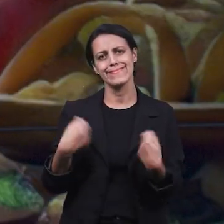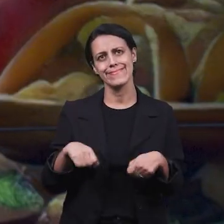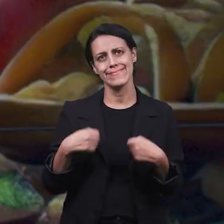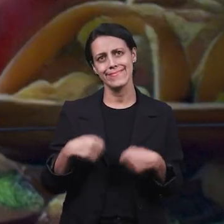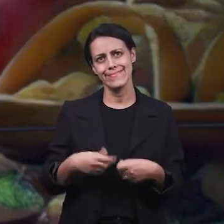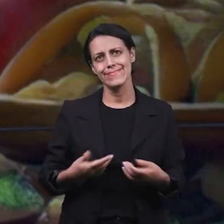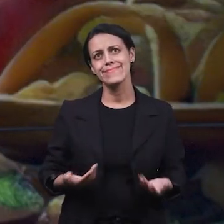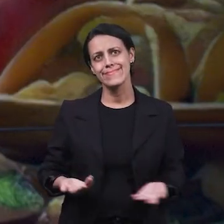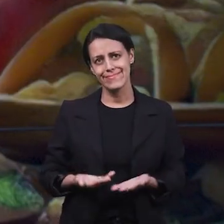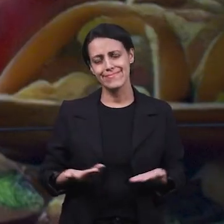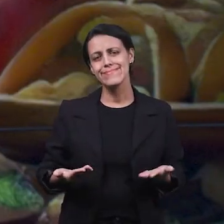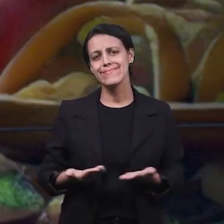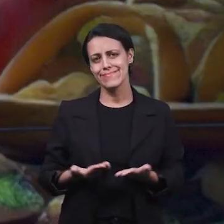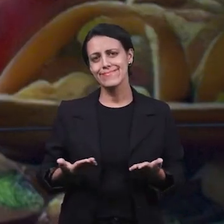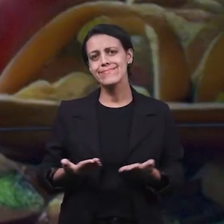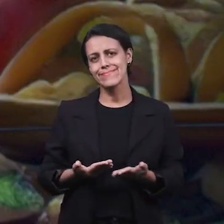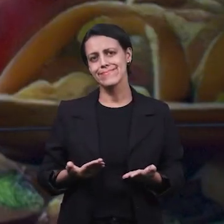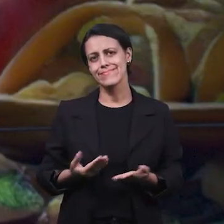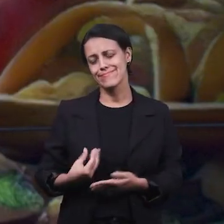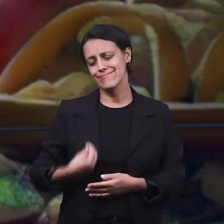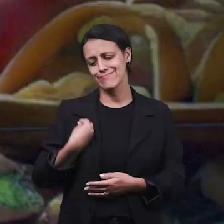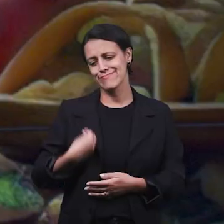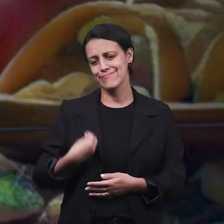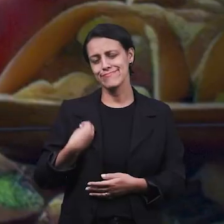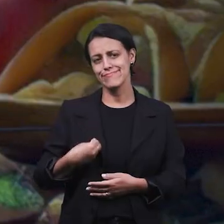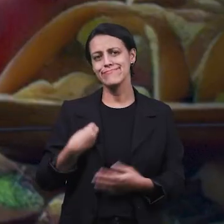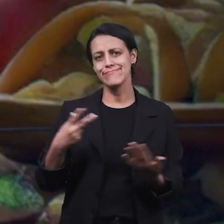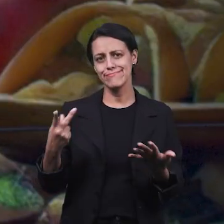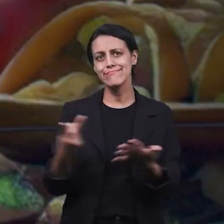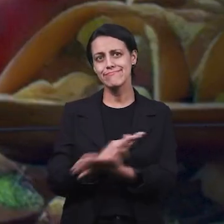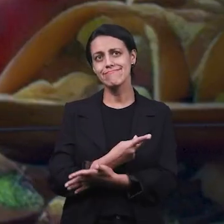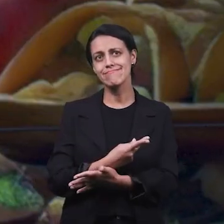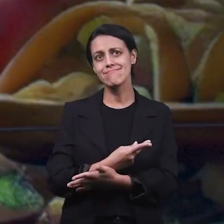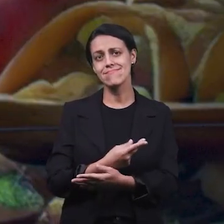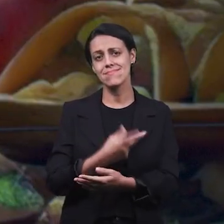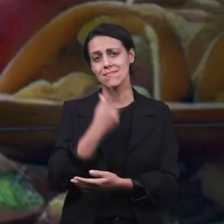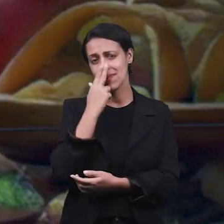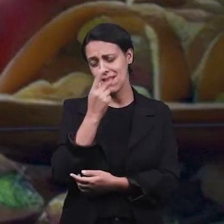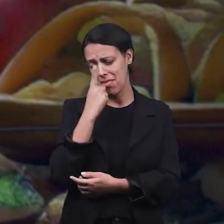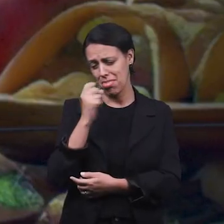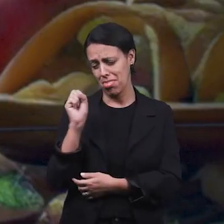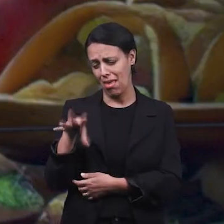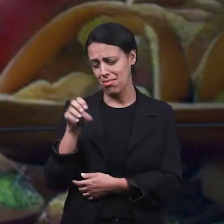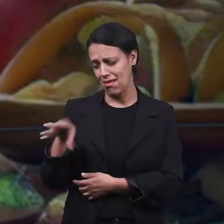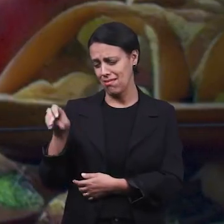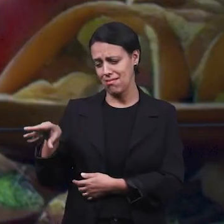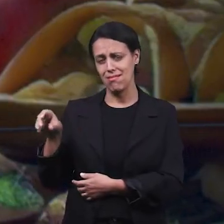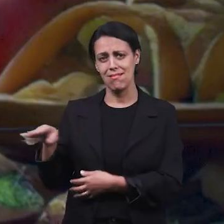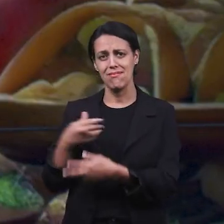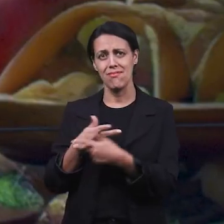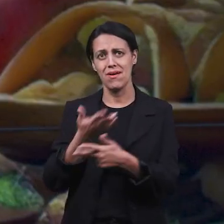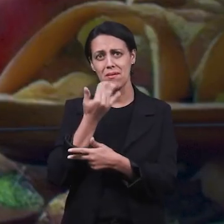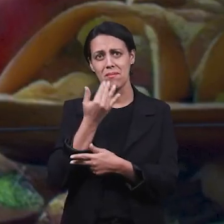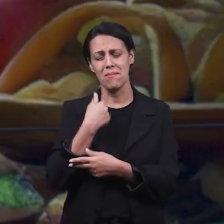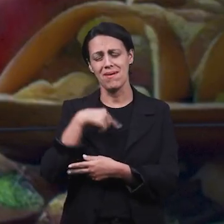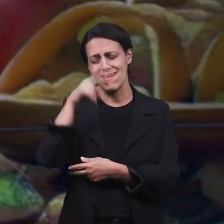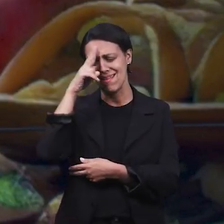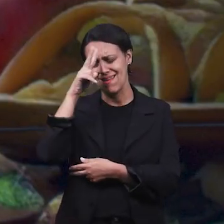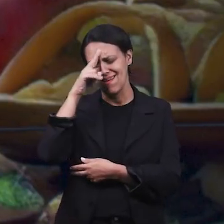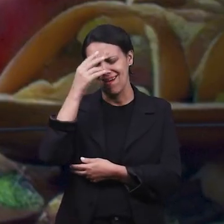um clássico hoje em dia, na vida contemporânea. Além do desperdício de alimentos, a lembrança do dinheiro